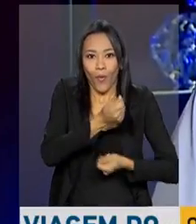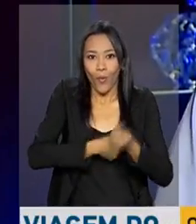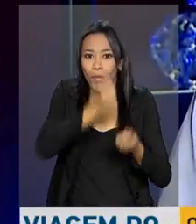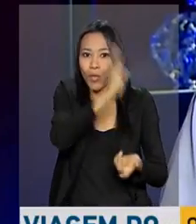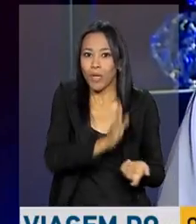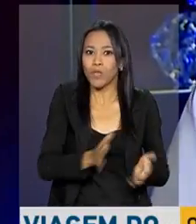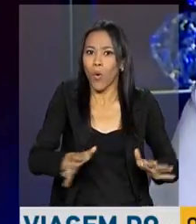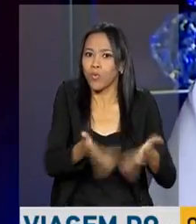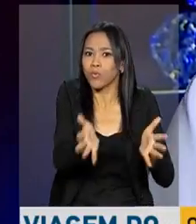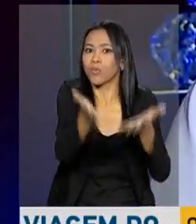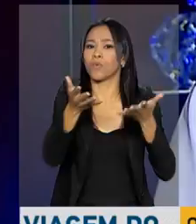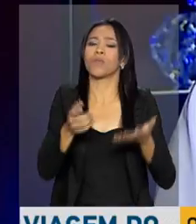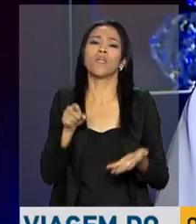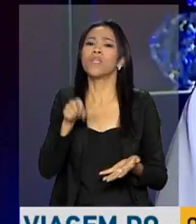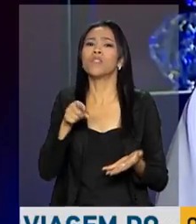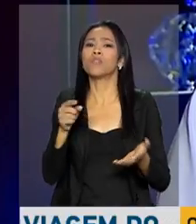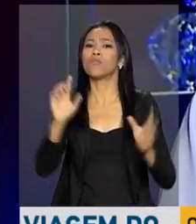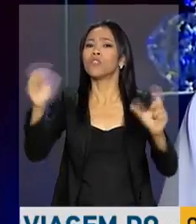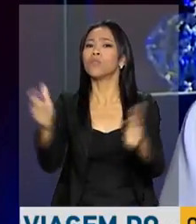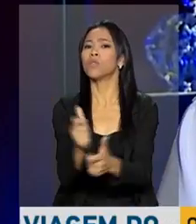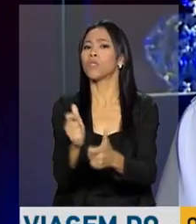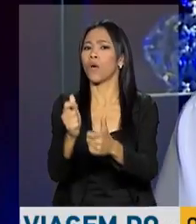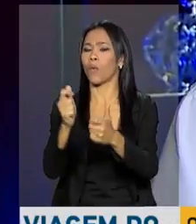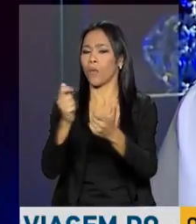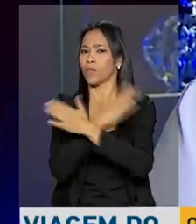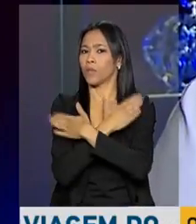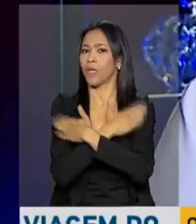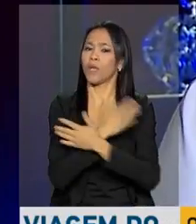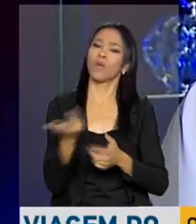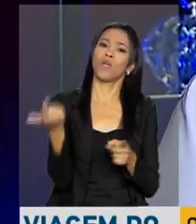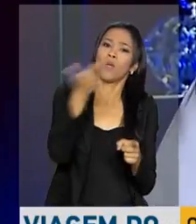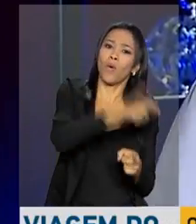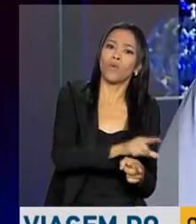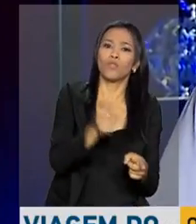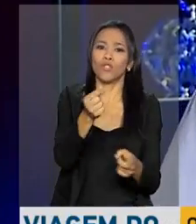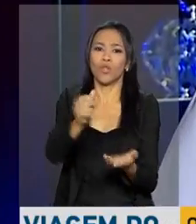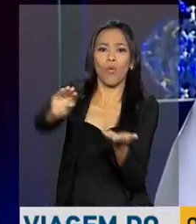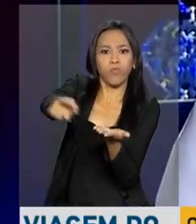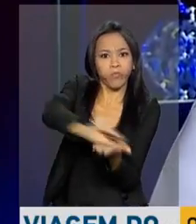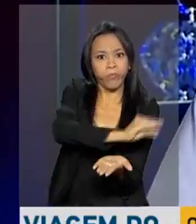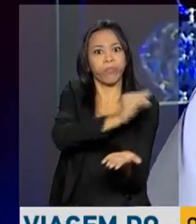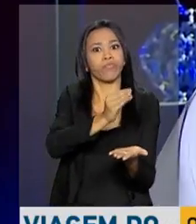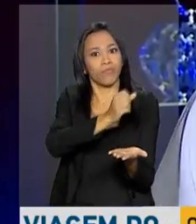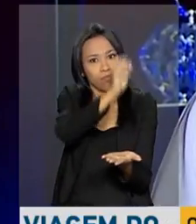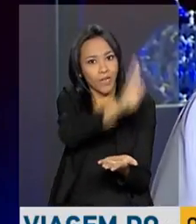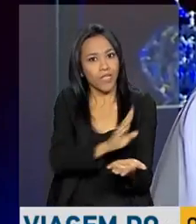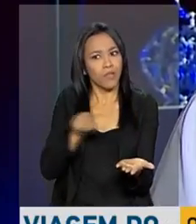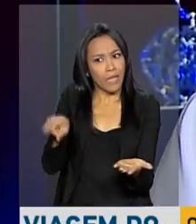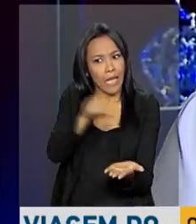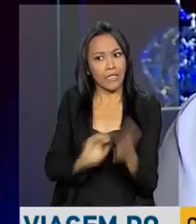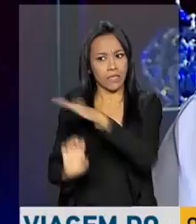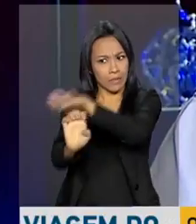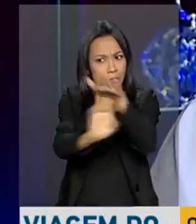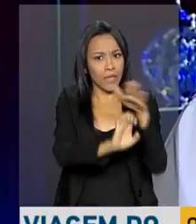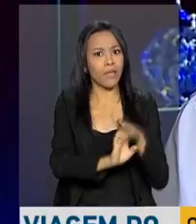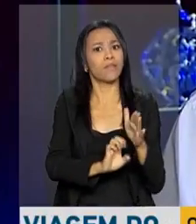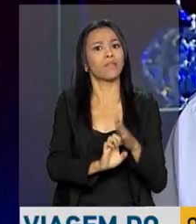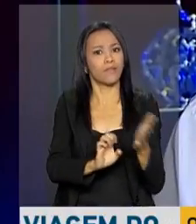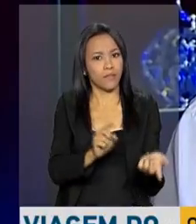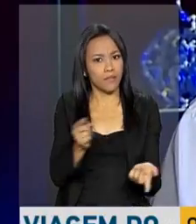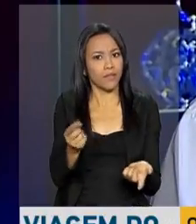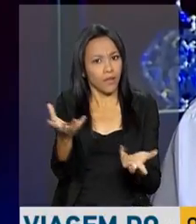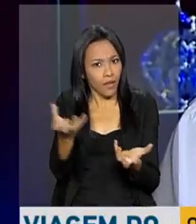lado volto a dizer o combate ao desemprego de outro ato as aplicações vultosos de todos estes empresários estrangeiros que querem